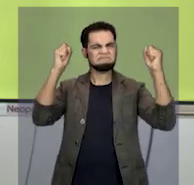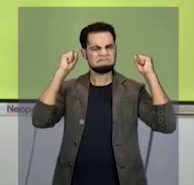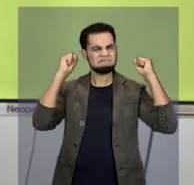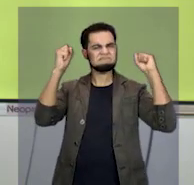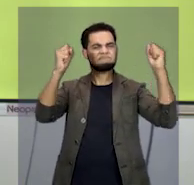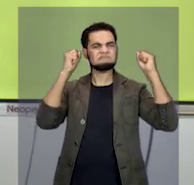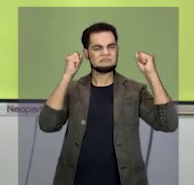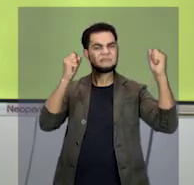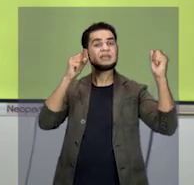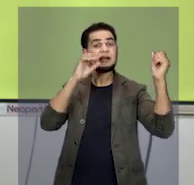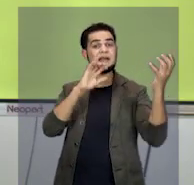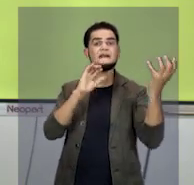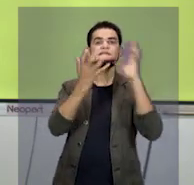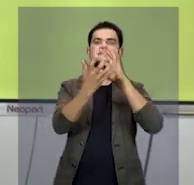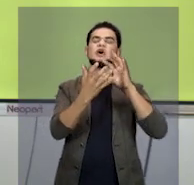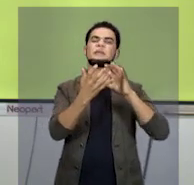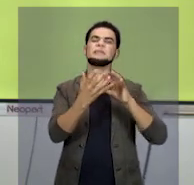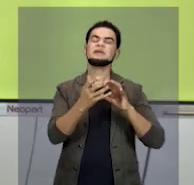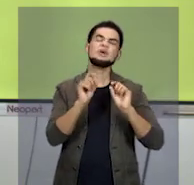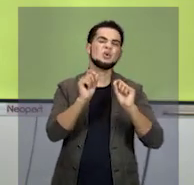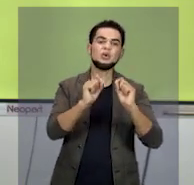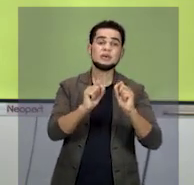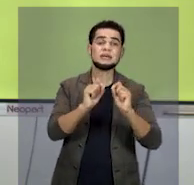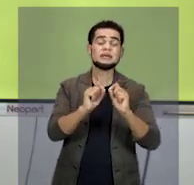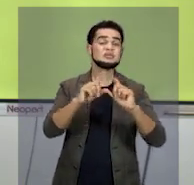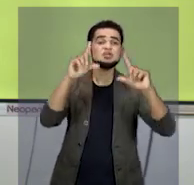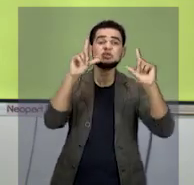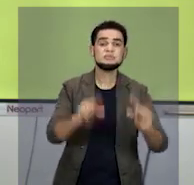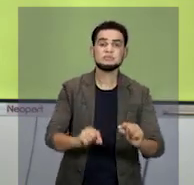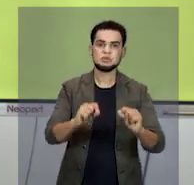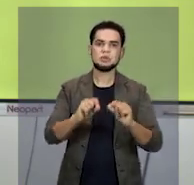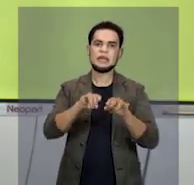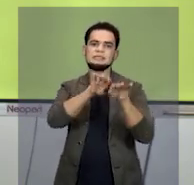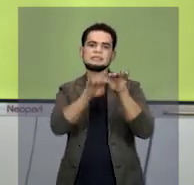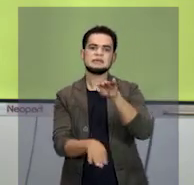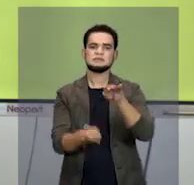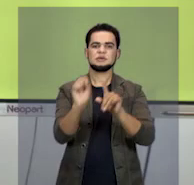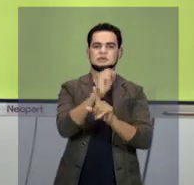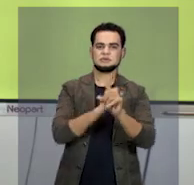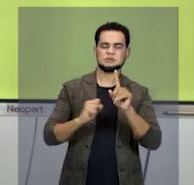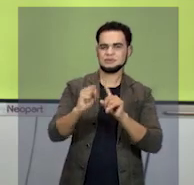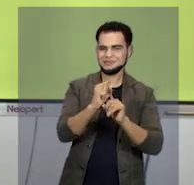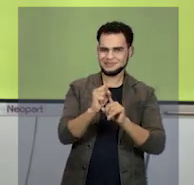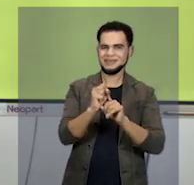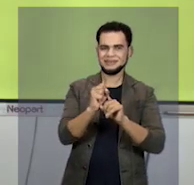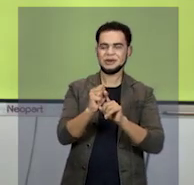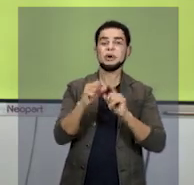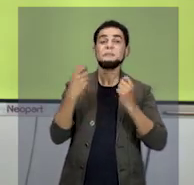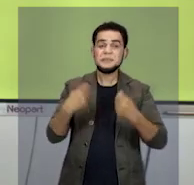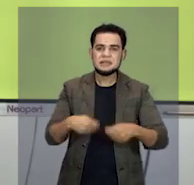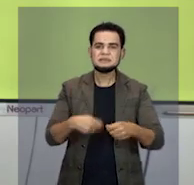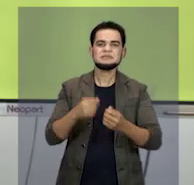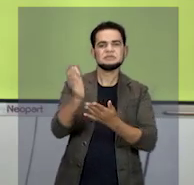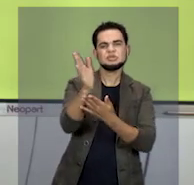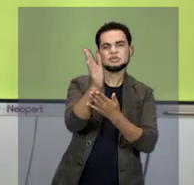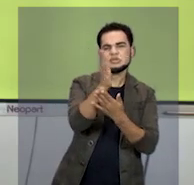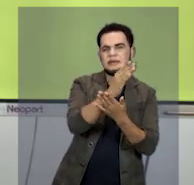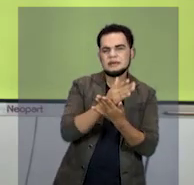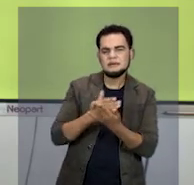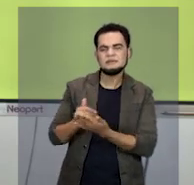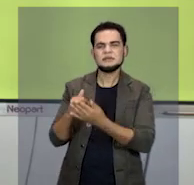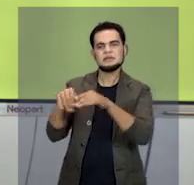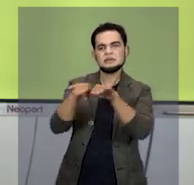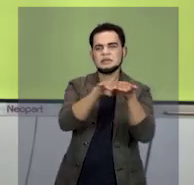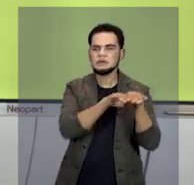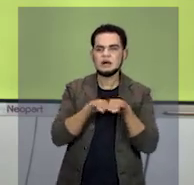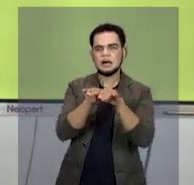finalidade. Uma distribuição, diminuir a desigualdade social o máximo possível e, claro, consequentemente, uma distribuição mais